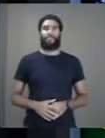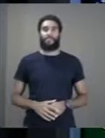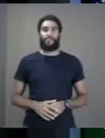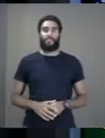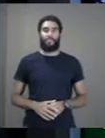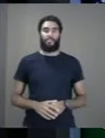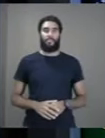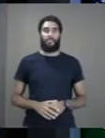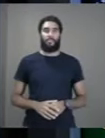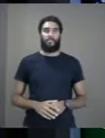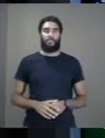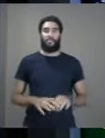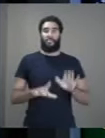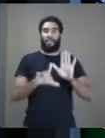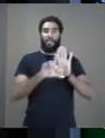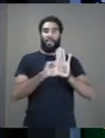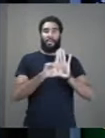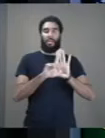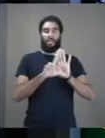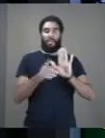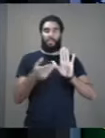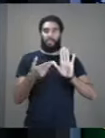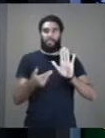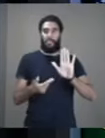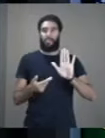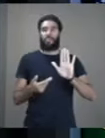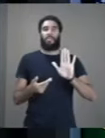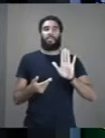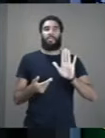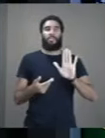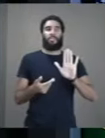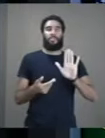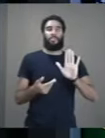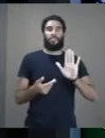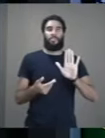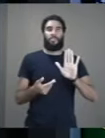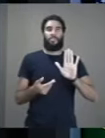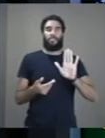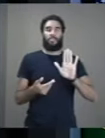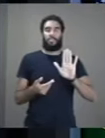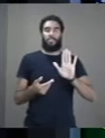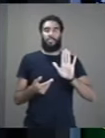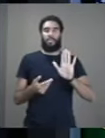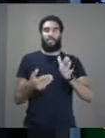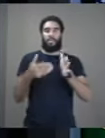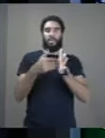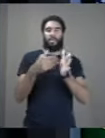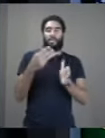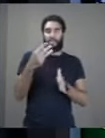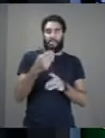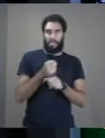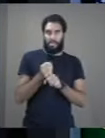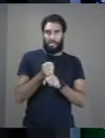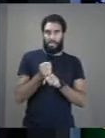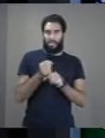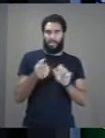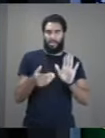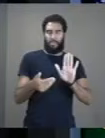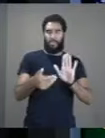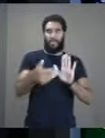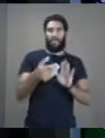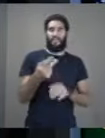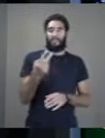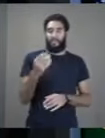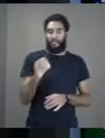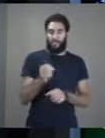uma lei que vai completar, daqui a 3 anos, 20 anos